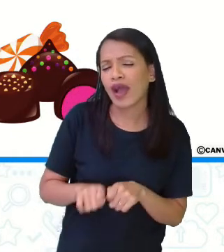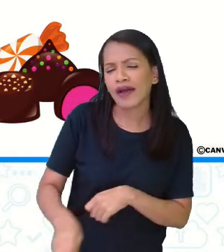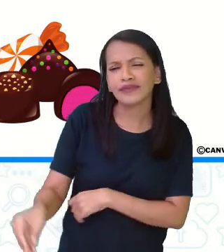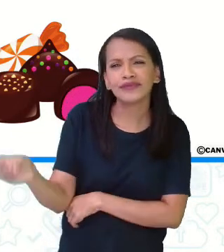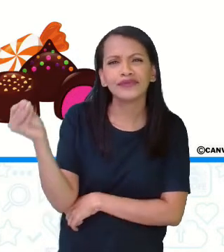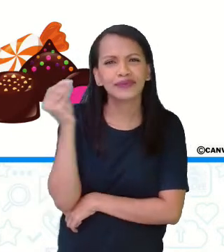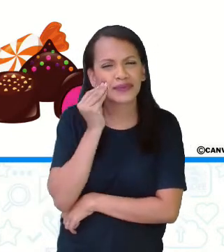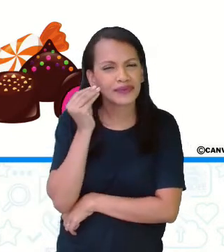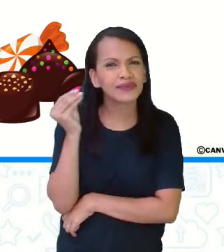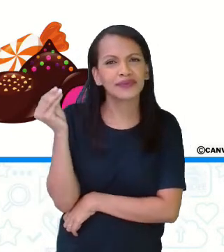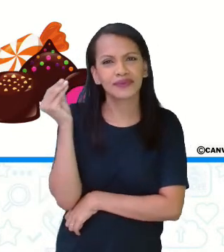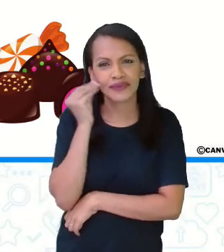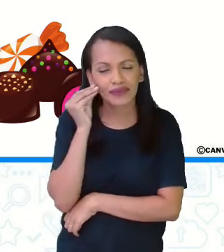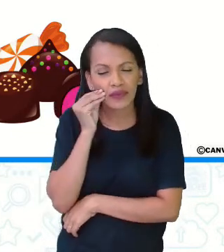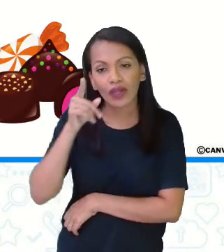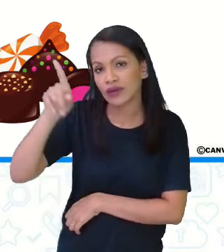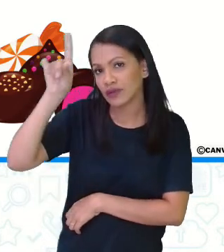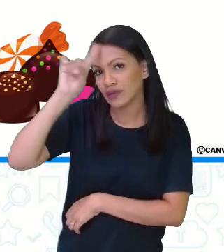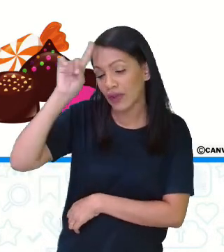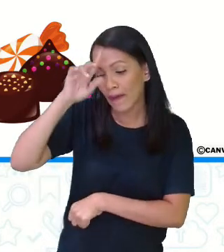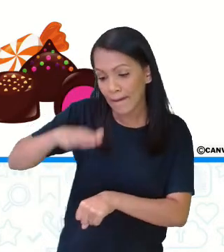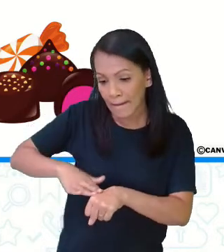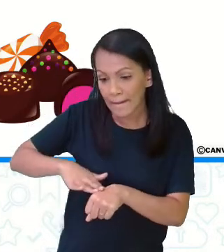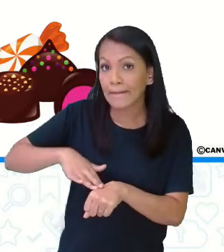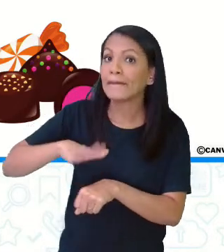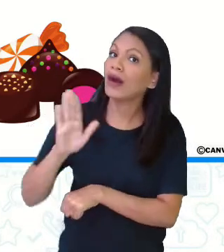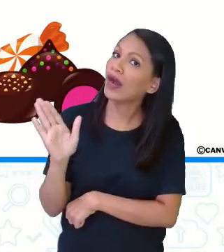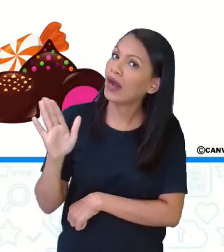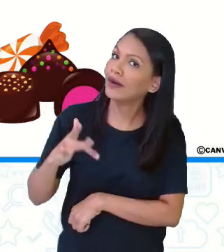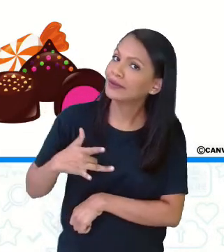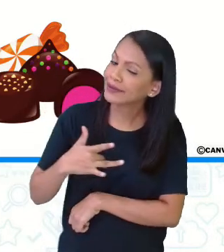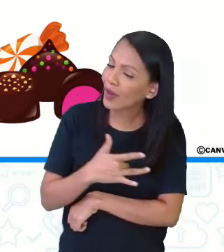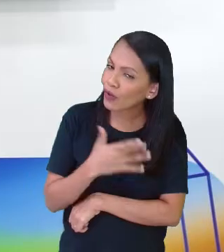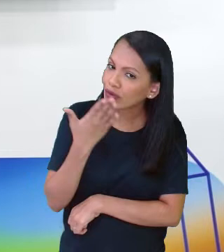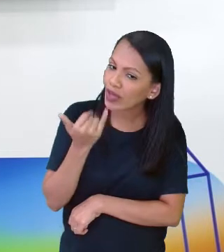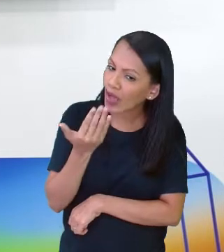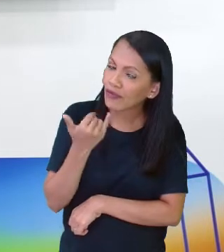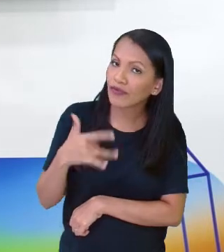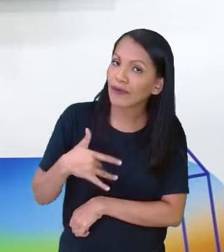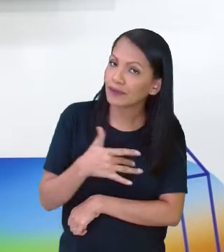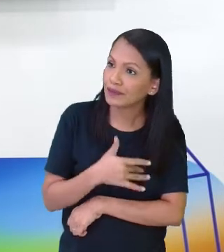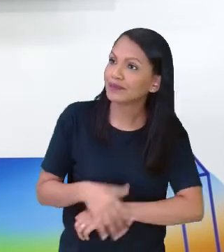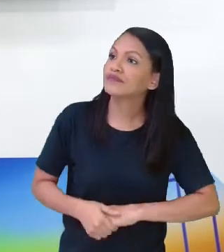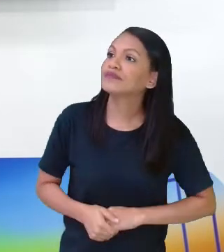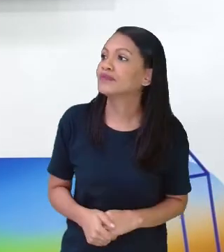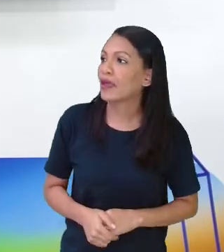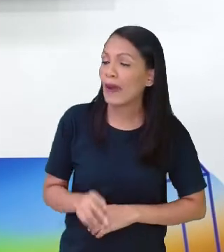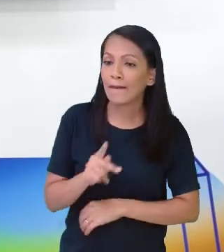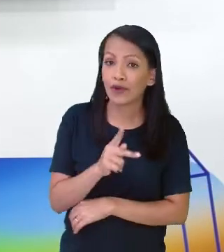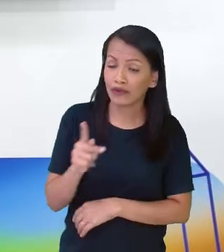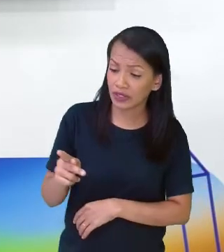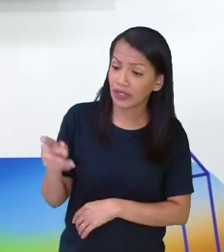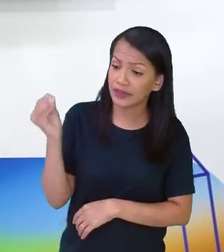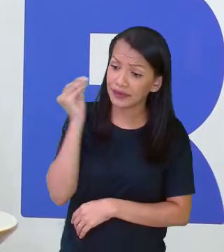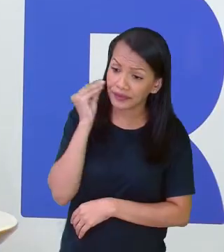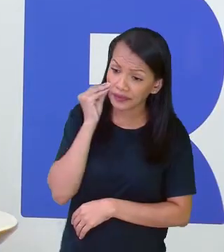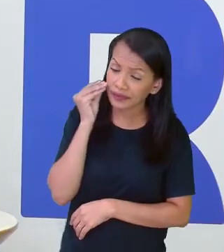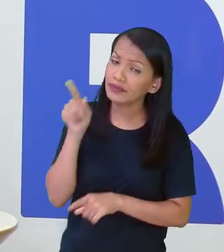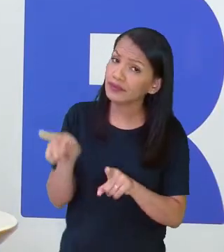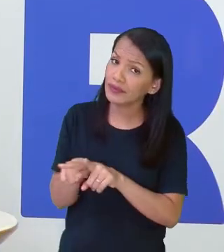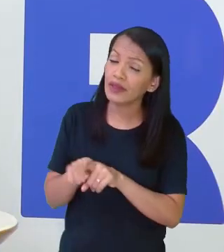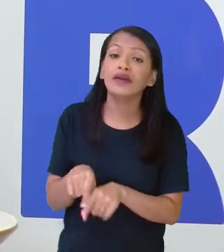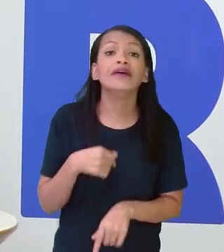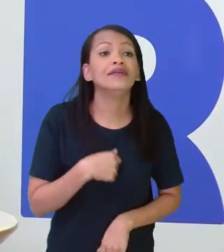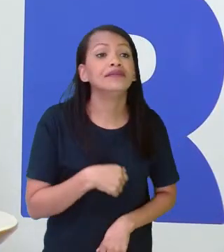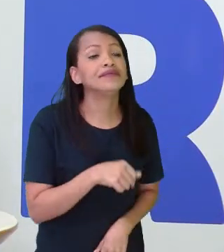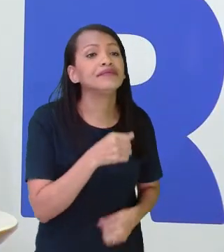tento no meu dia a dia consumir mais alimentos saudáveis. Professora, tenta também? Eu tento, né? A